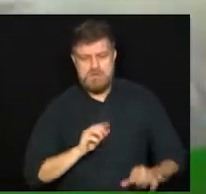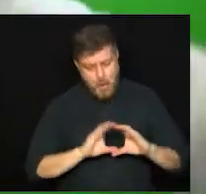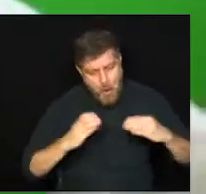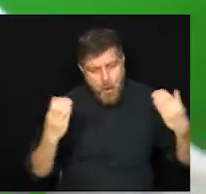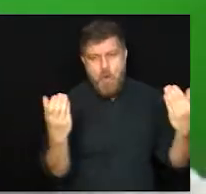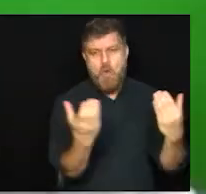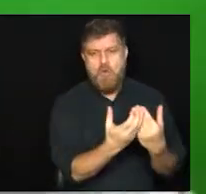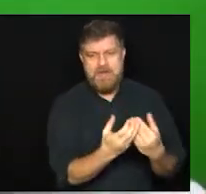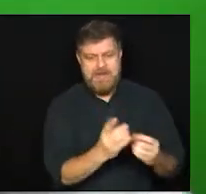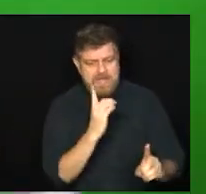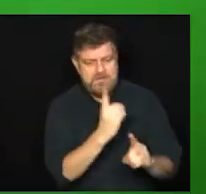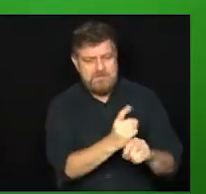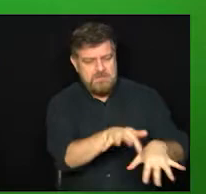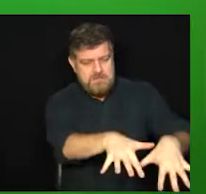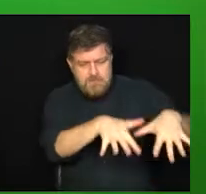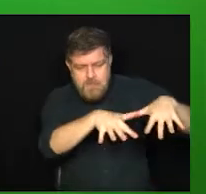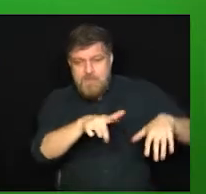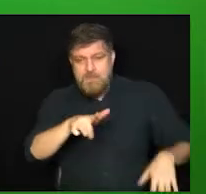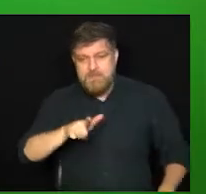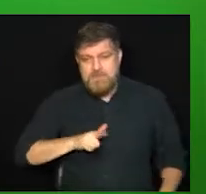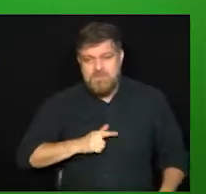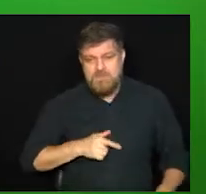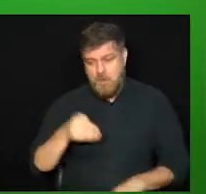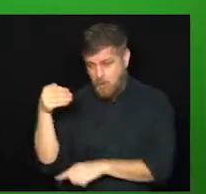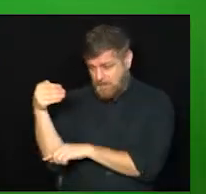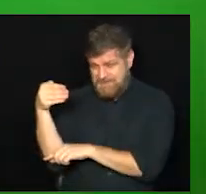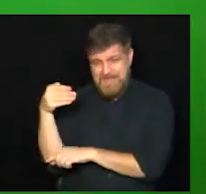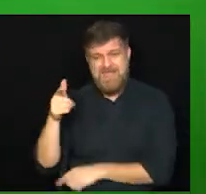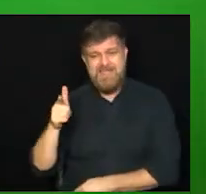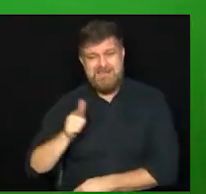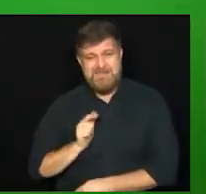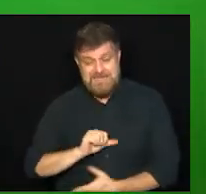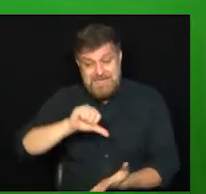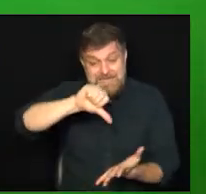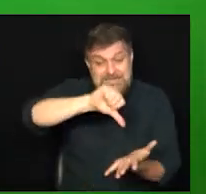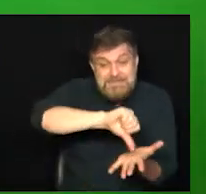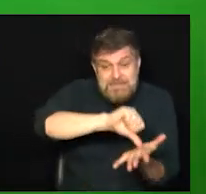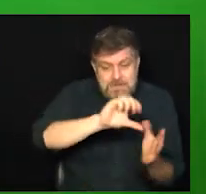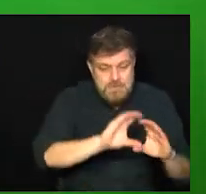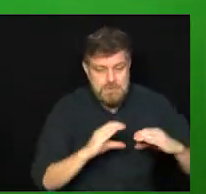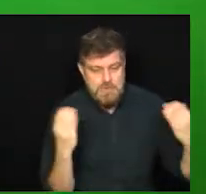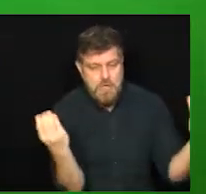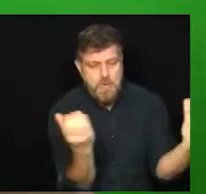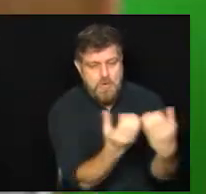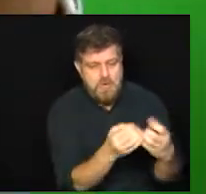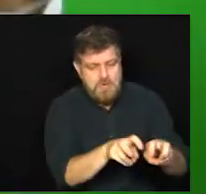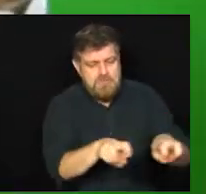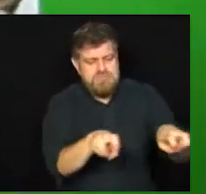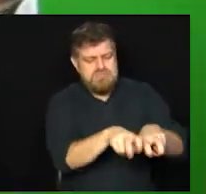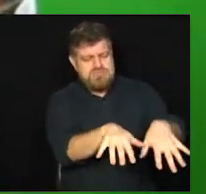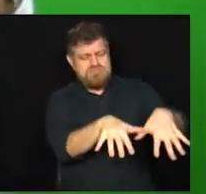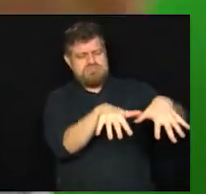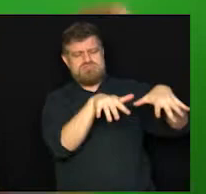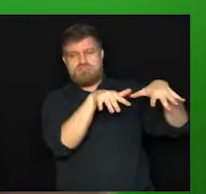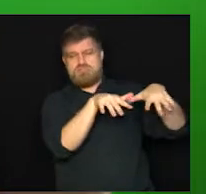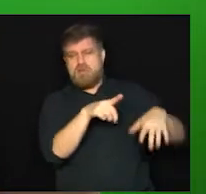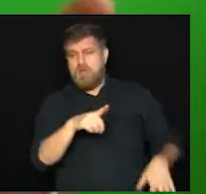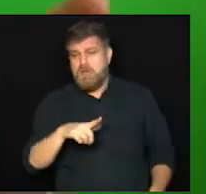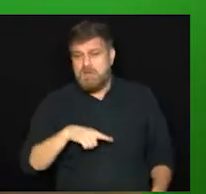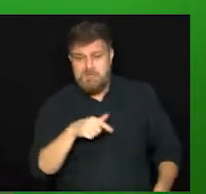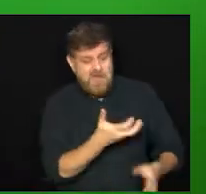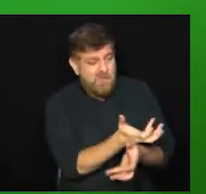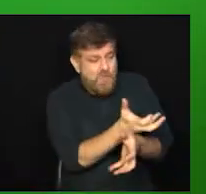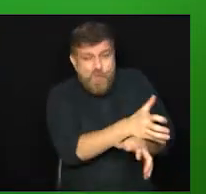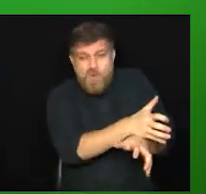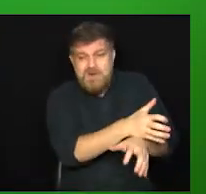grande investimento aqui em hotelaria e centro de convenções. O município,